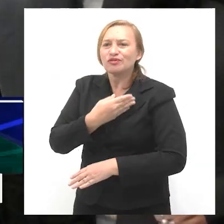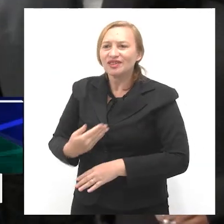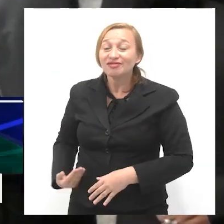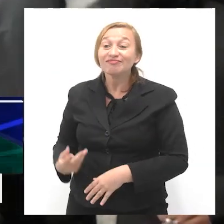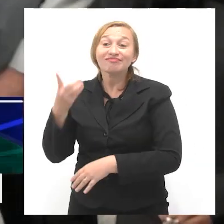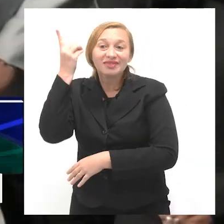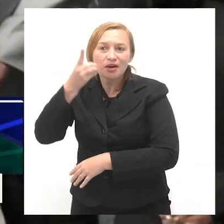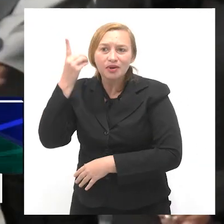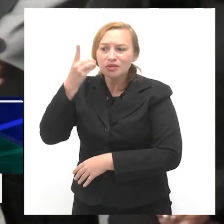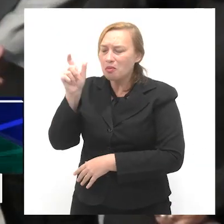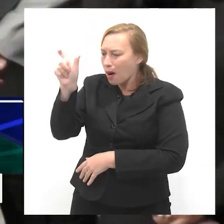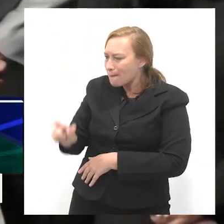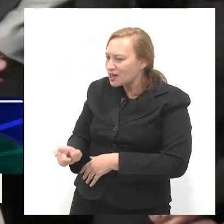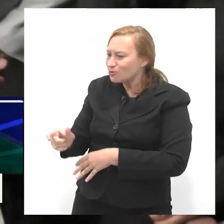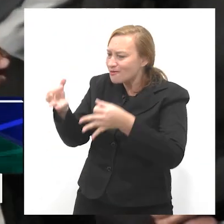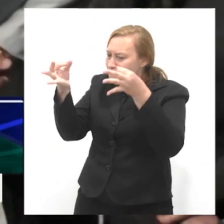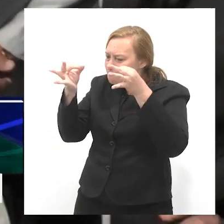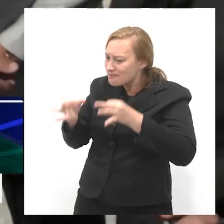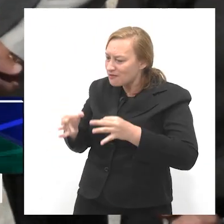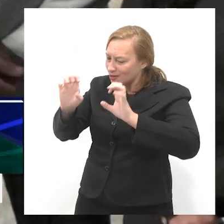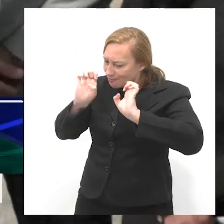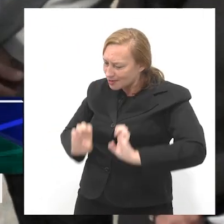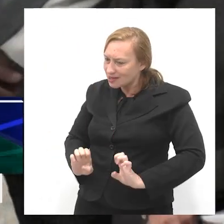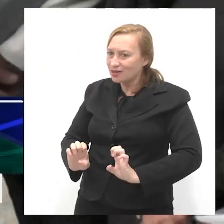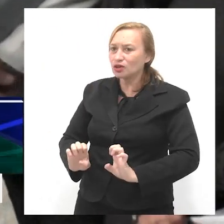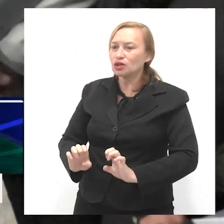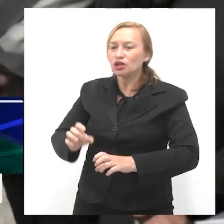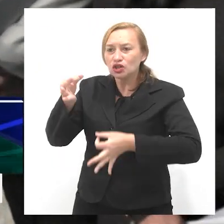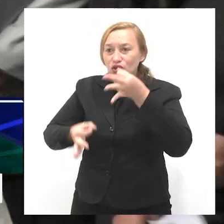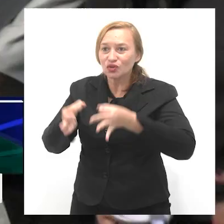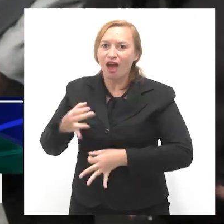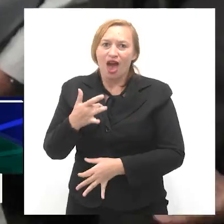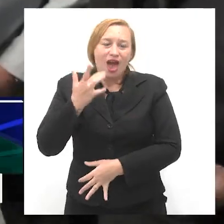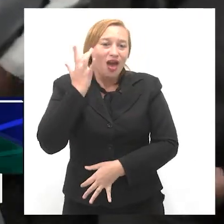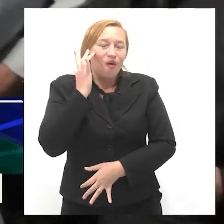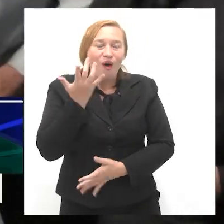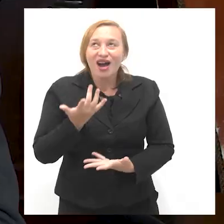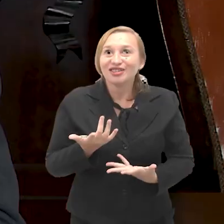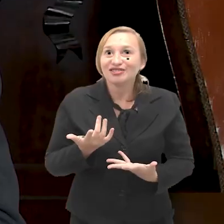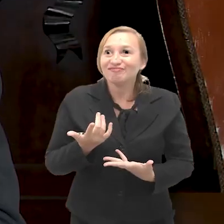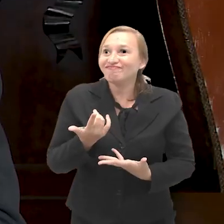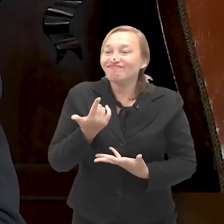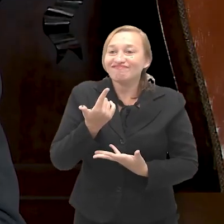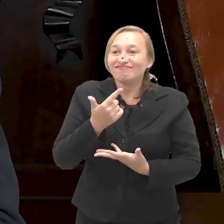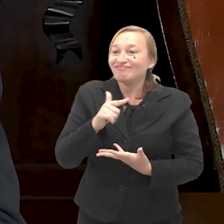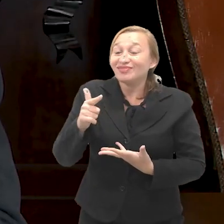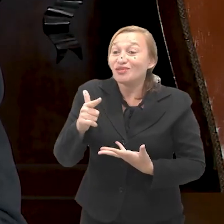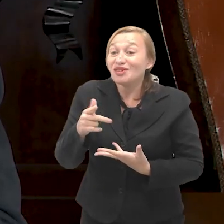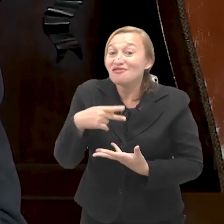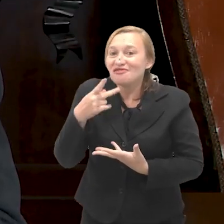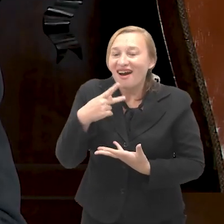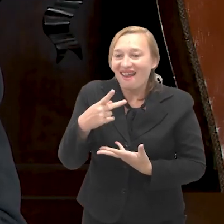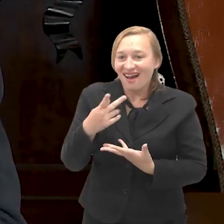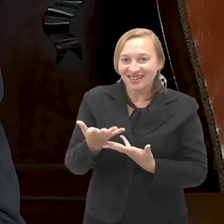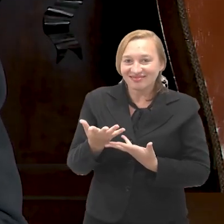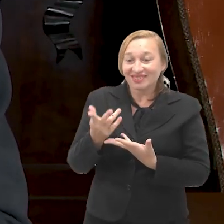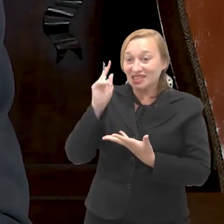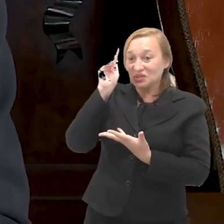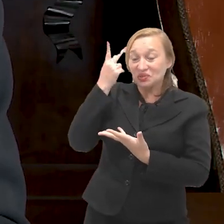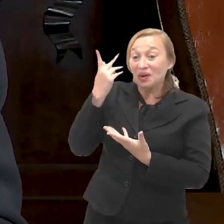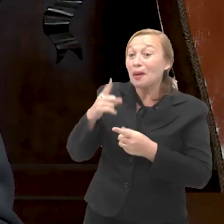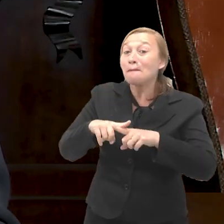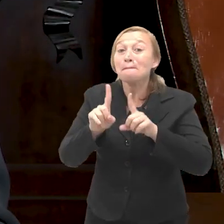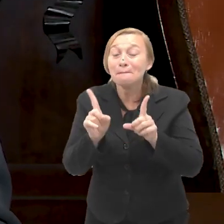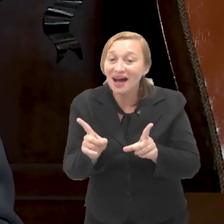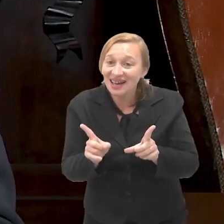como deputado esse tempo todo, sendo uma pessoa extremamente correta e justa. Eu acho que eu não tenho feitos para